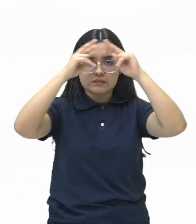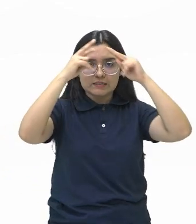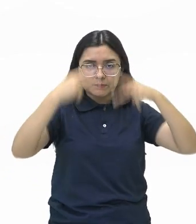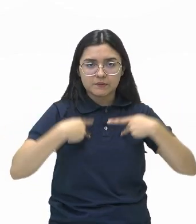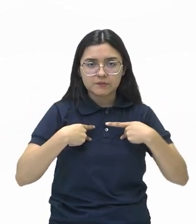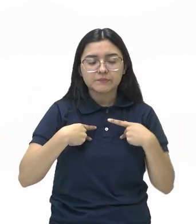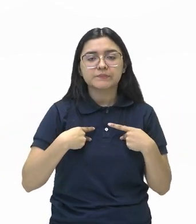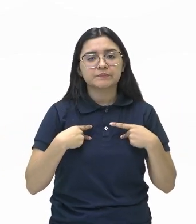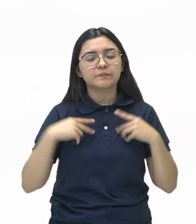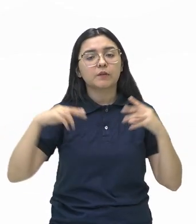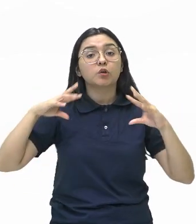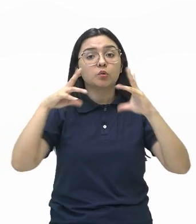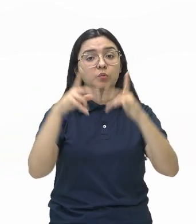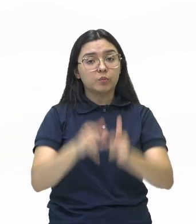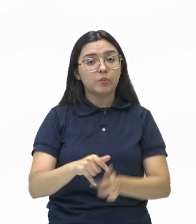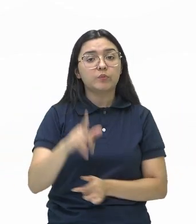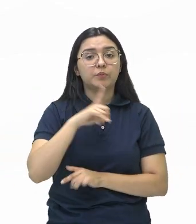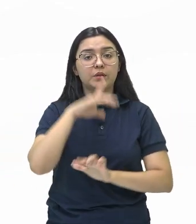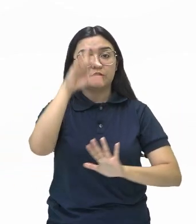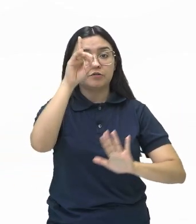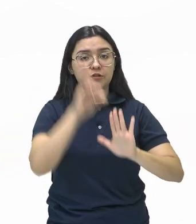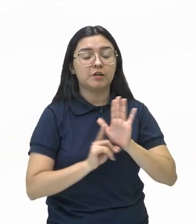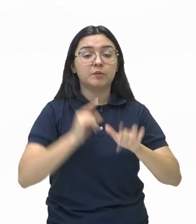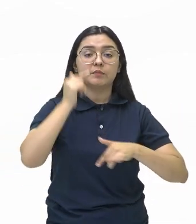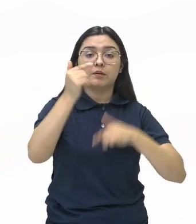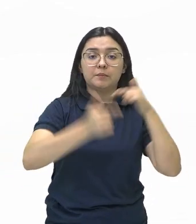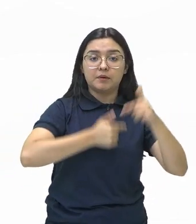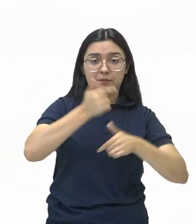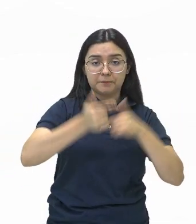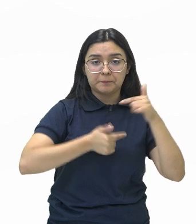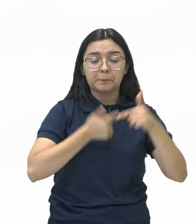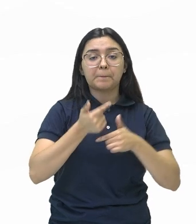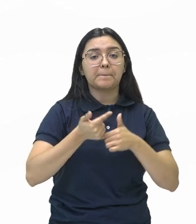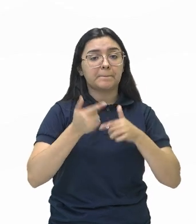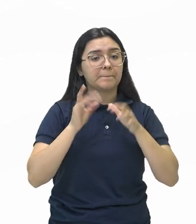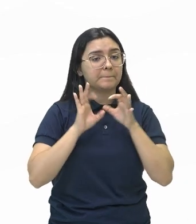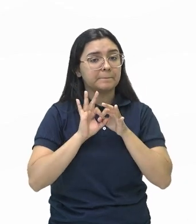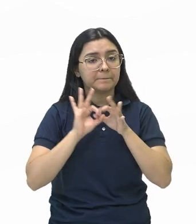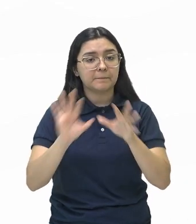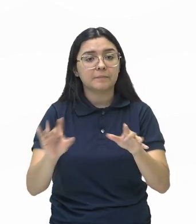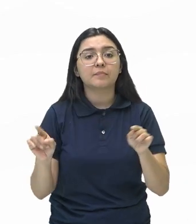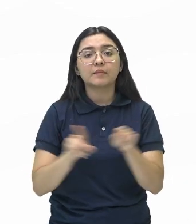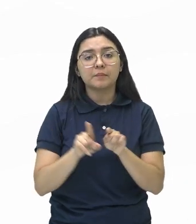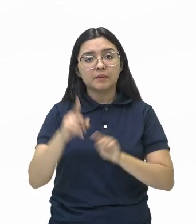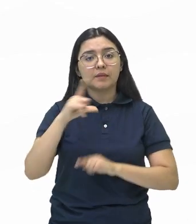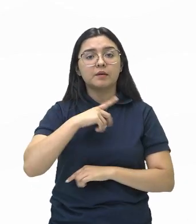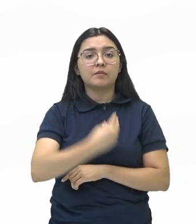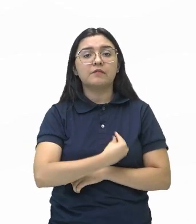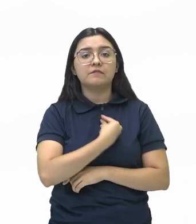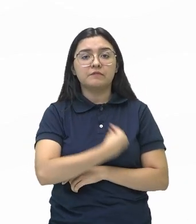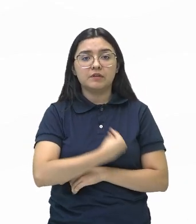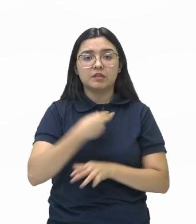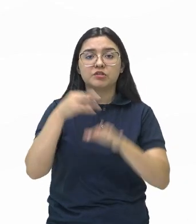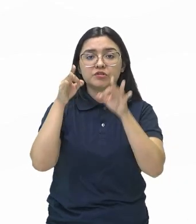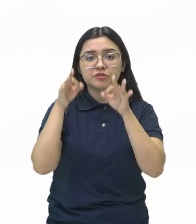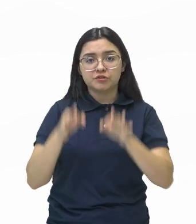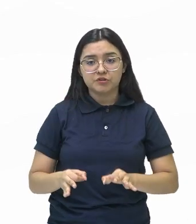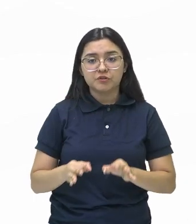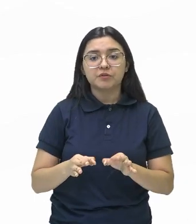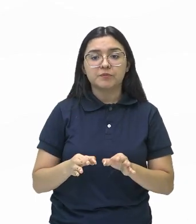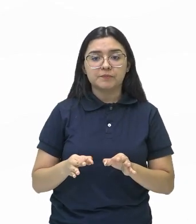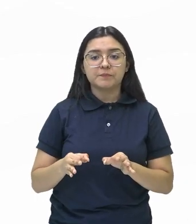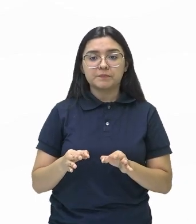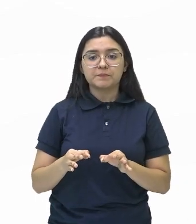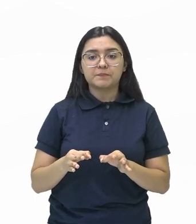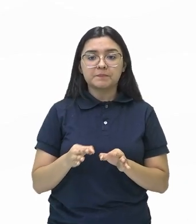pessoas. Todos têm o direito ao trabalho, né, e ter a sua dignidade, né, diante,